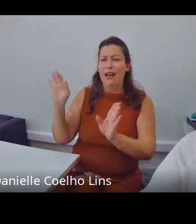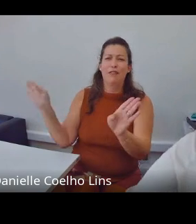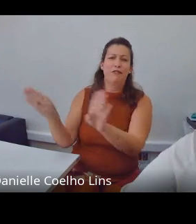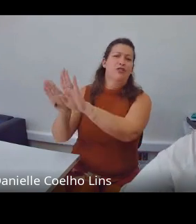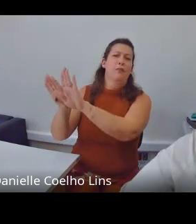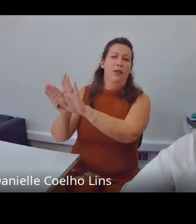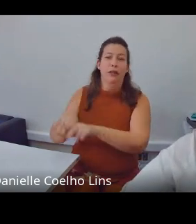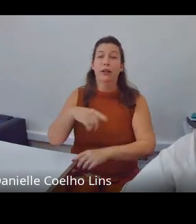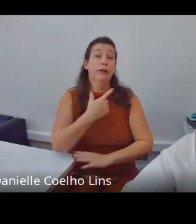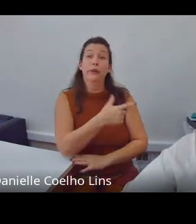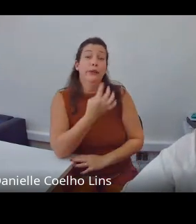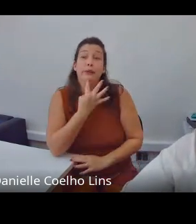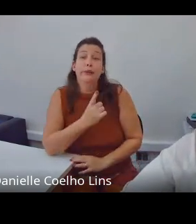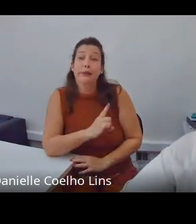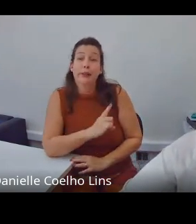vai ser